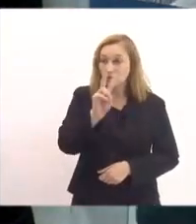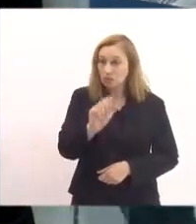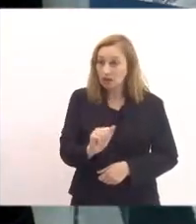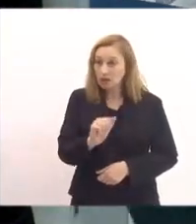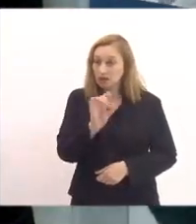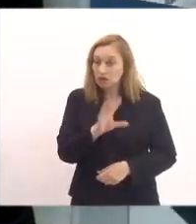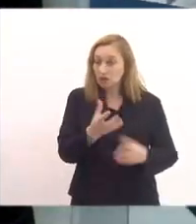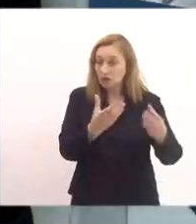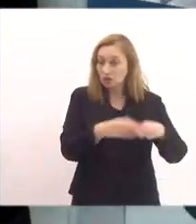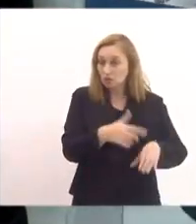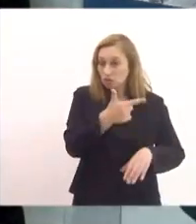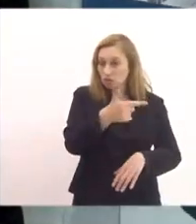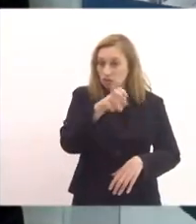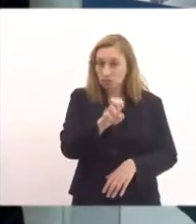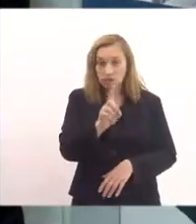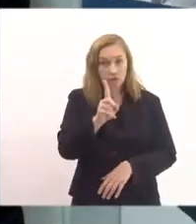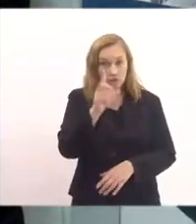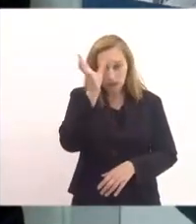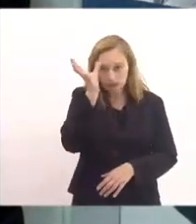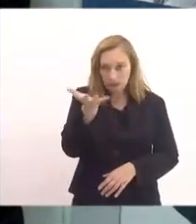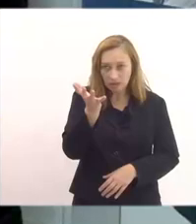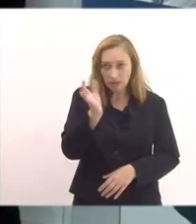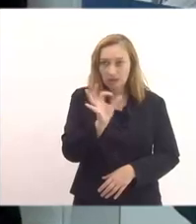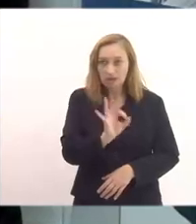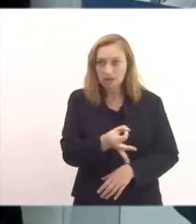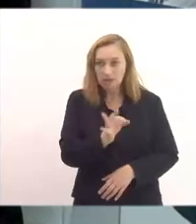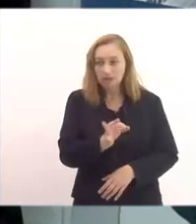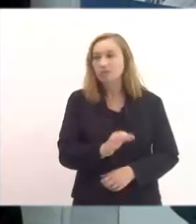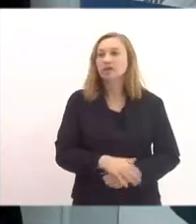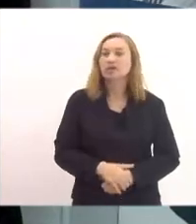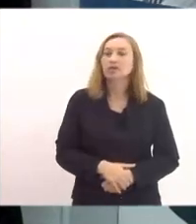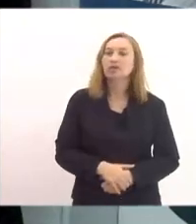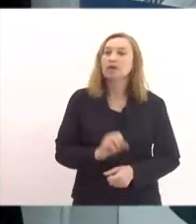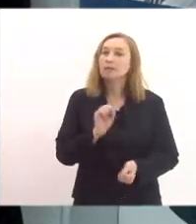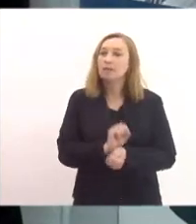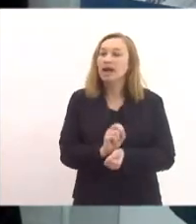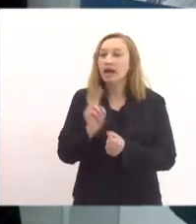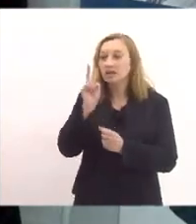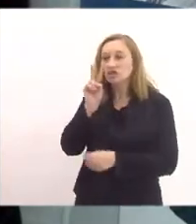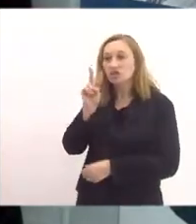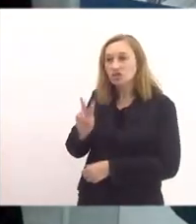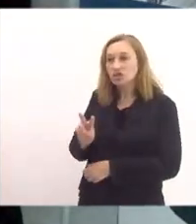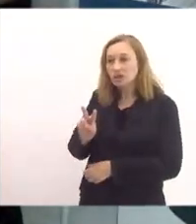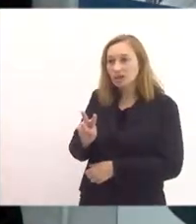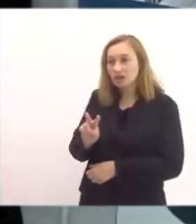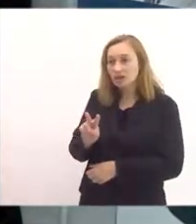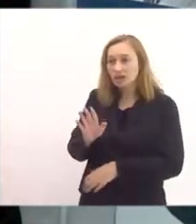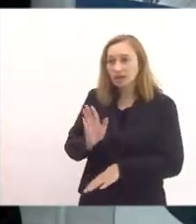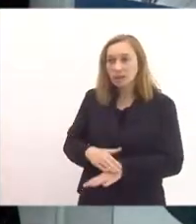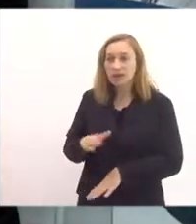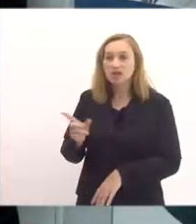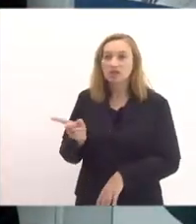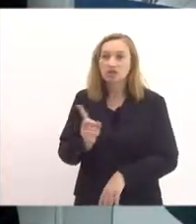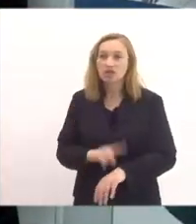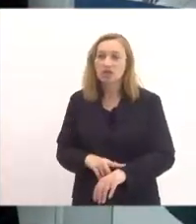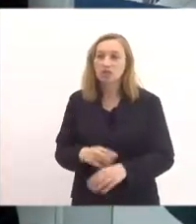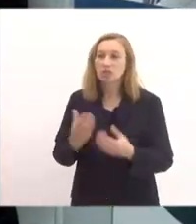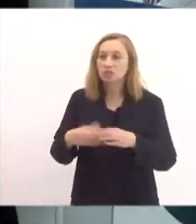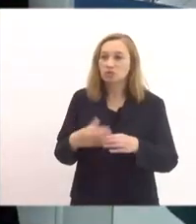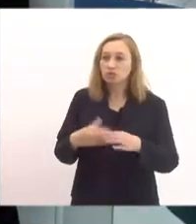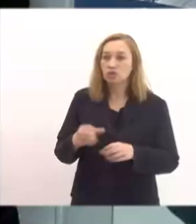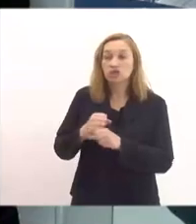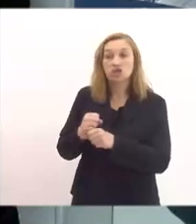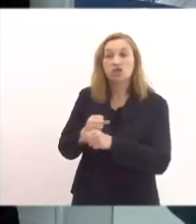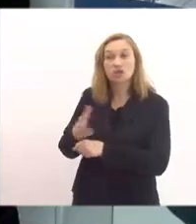concurso de 2015, porque isso não resolve concurso, absolutamente não resolve. Parar de olhar em colocar mais temporário, orar para os concursados já de